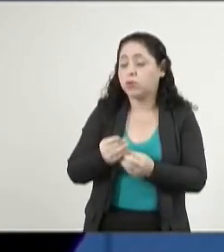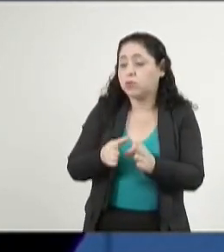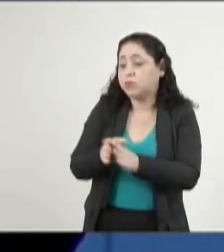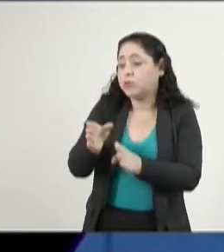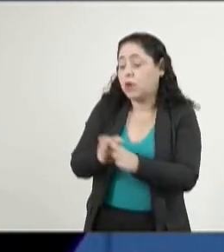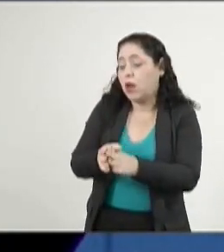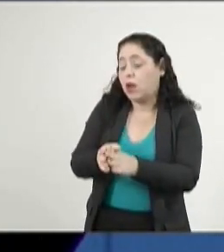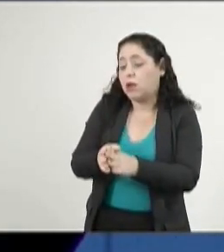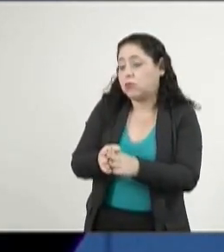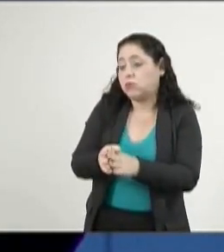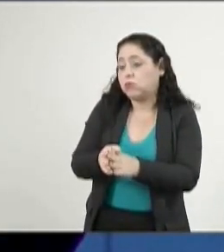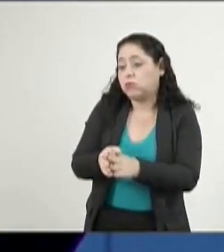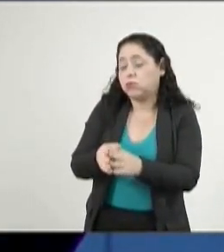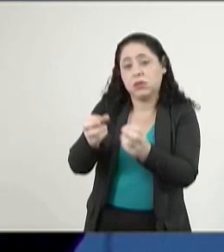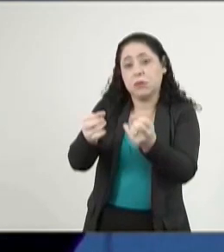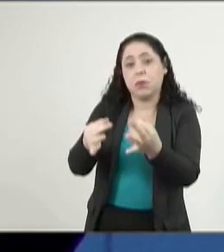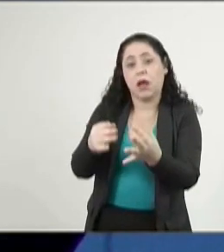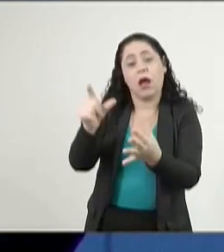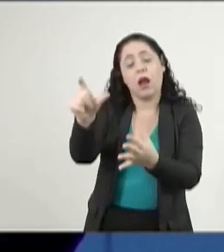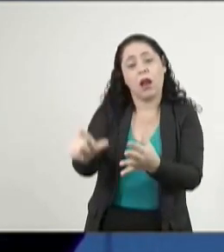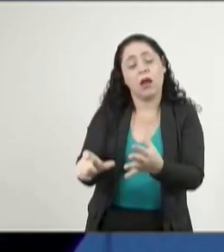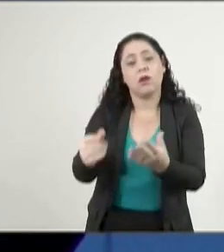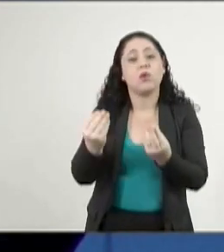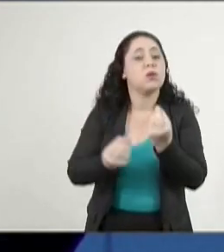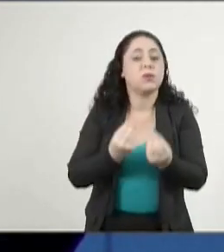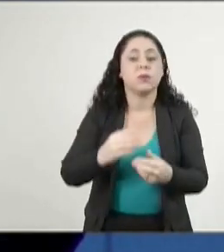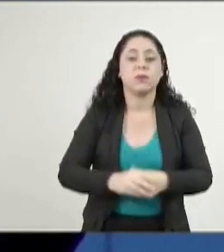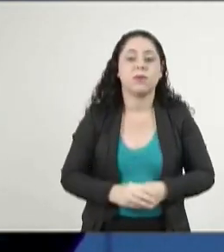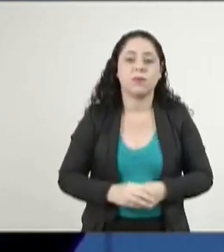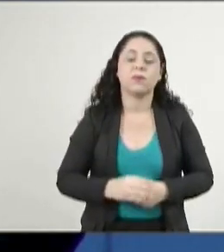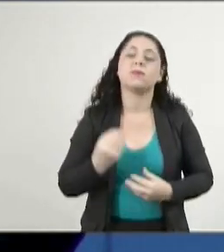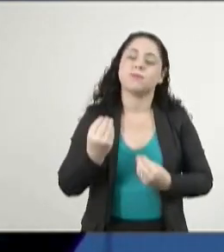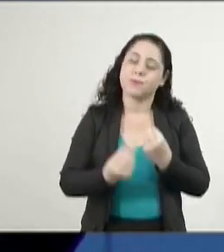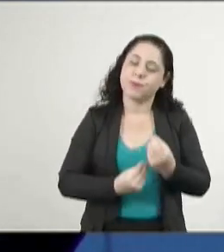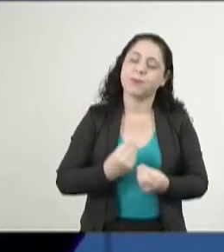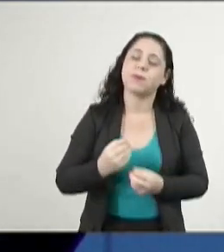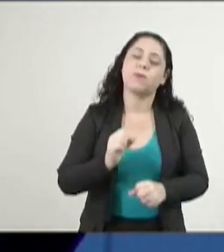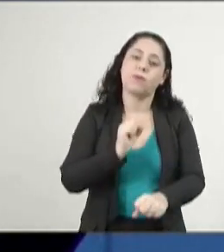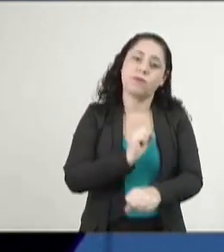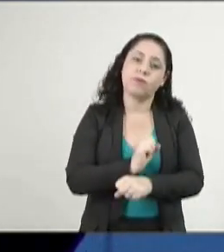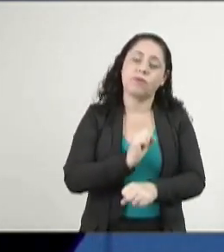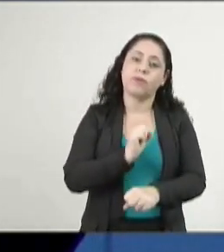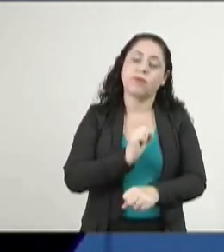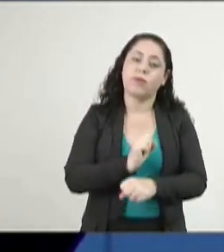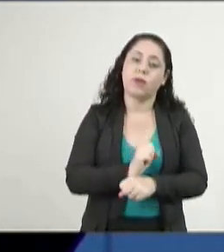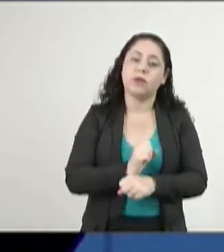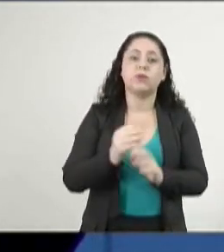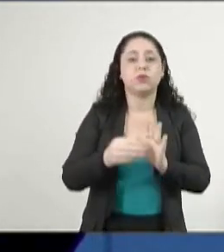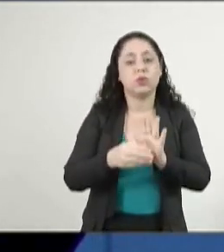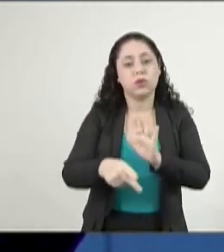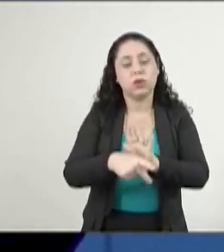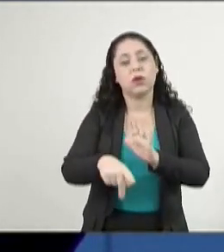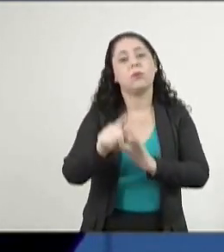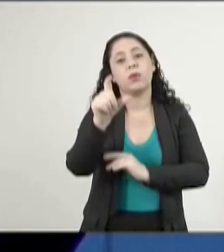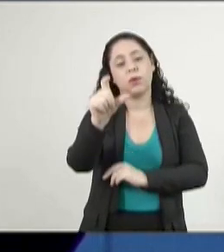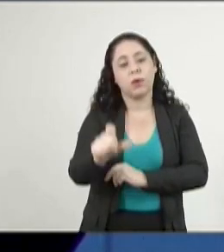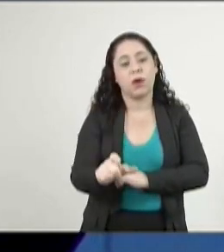passar a correta orientação ao consumidor. Então, dessa forma, senhor presidente, espero, com a